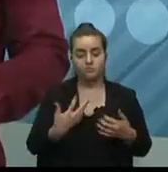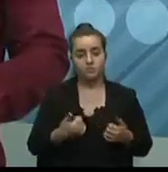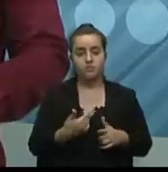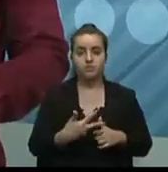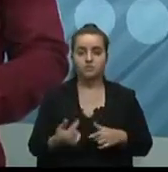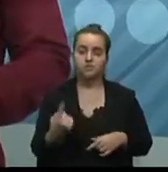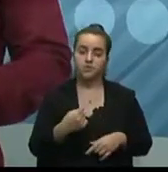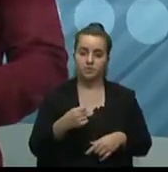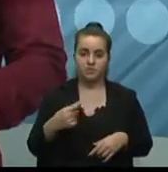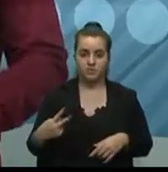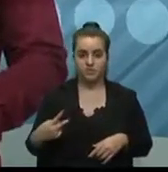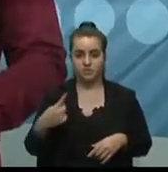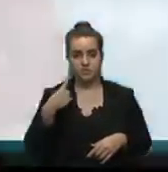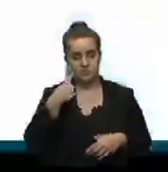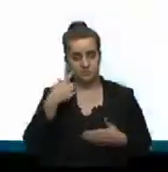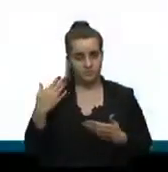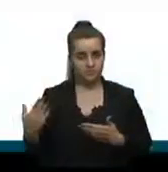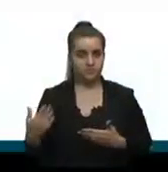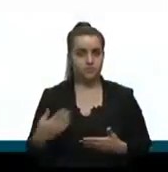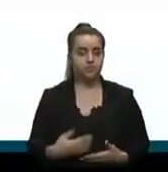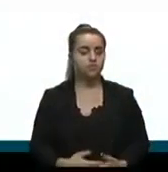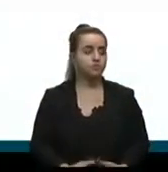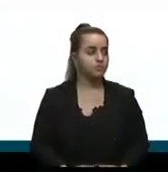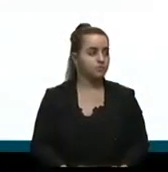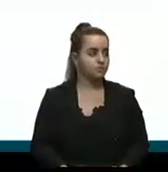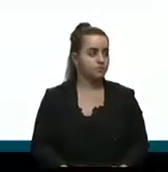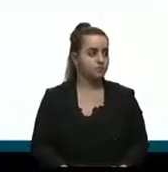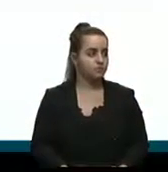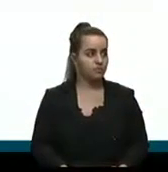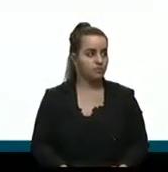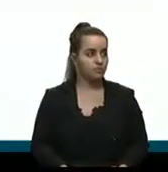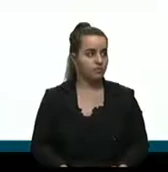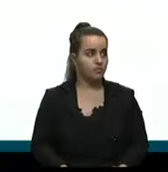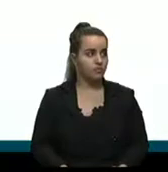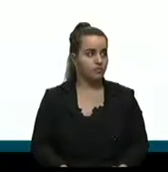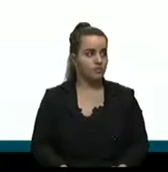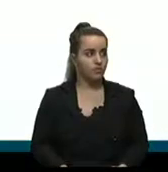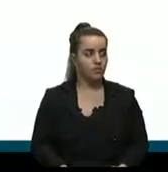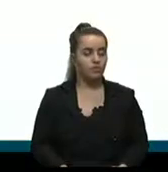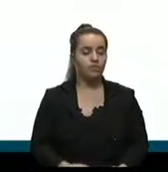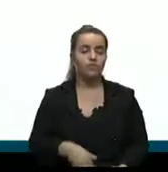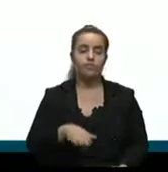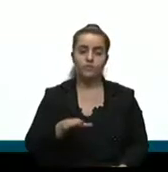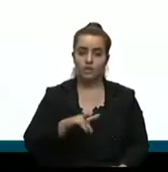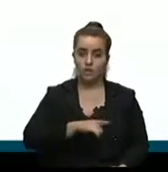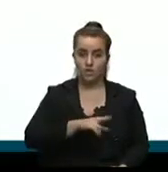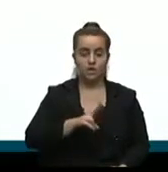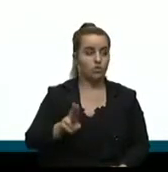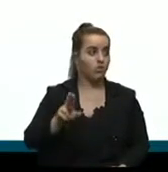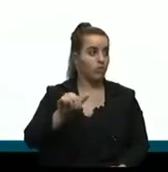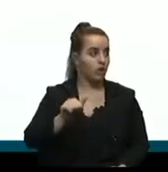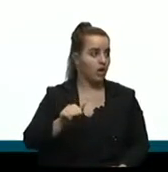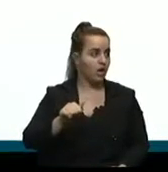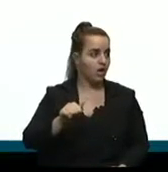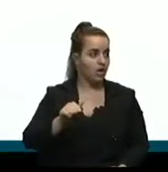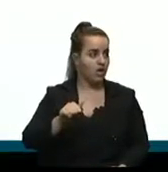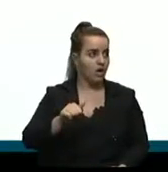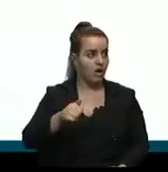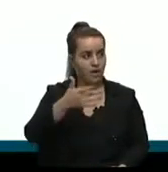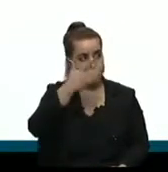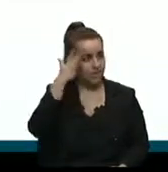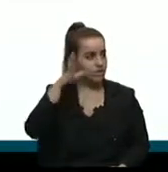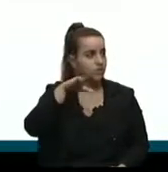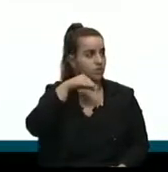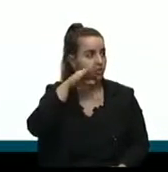a primeira situação-problema. Acompanhem comigo no quadro. Então, vamos chamar de A,